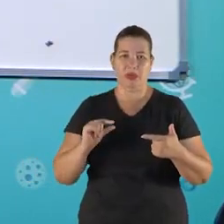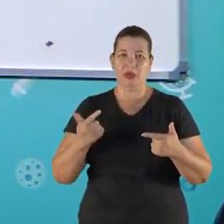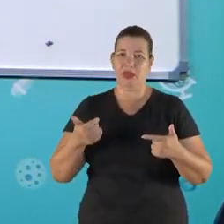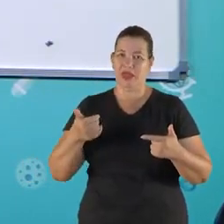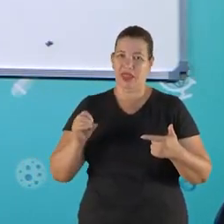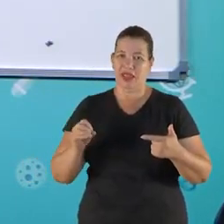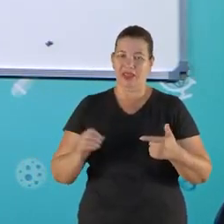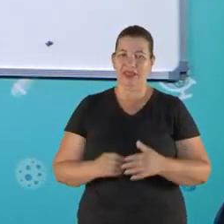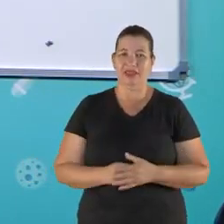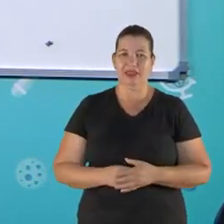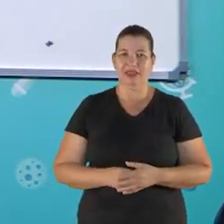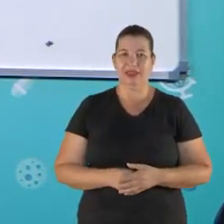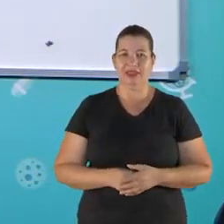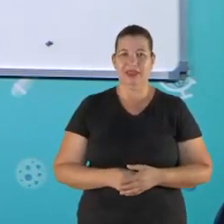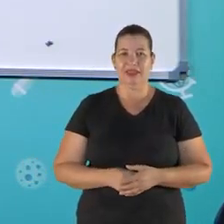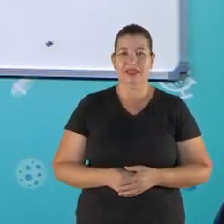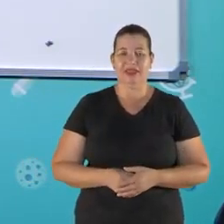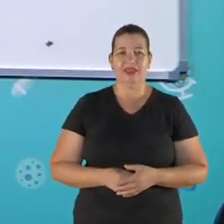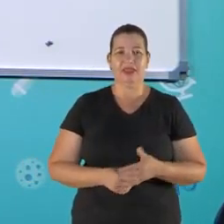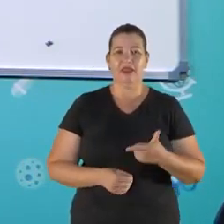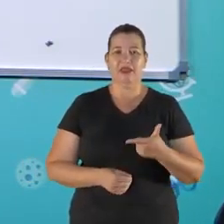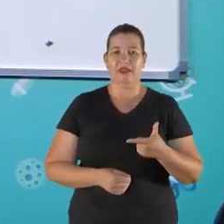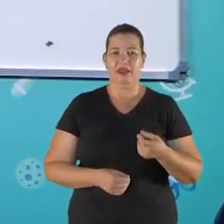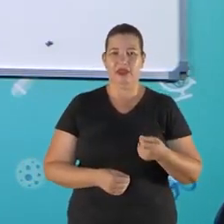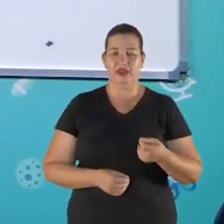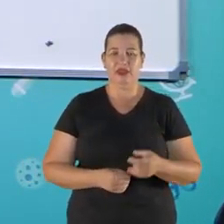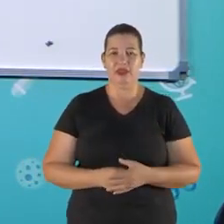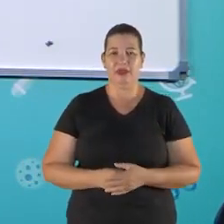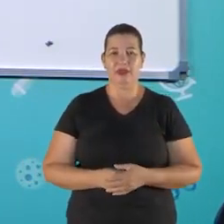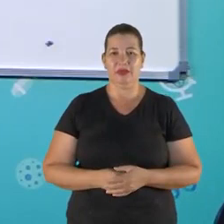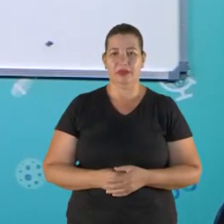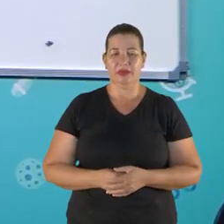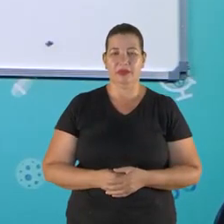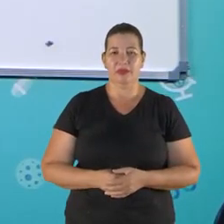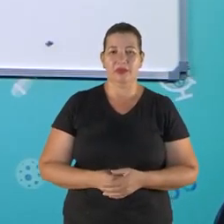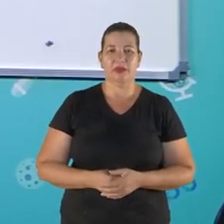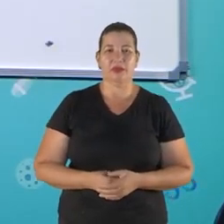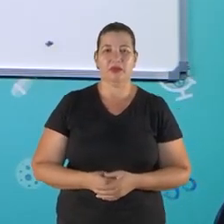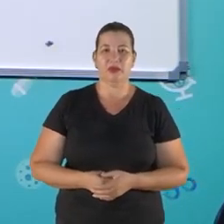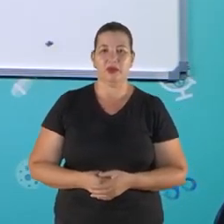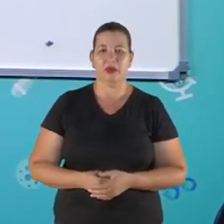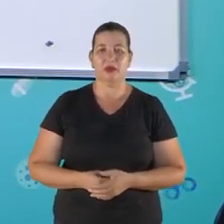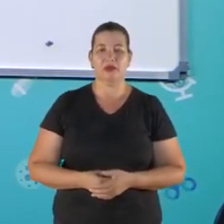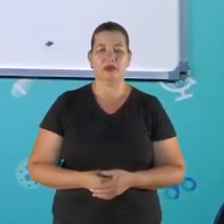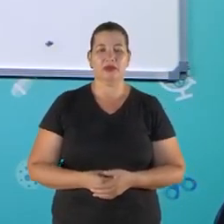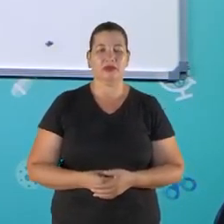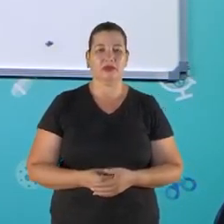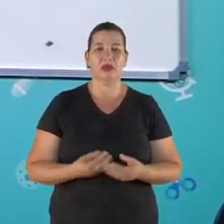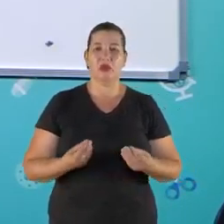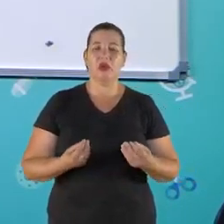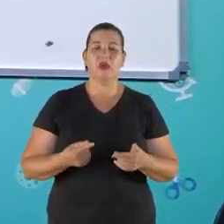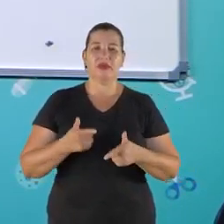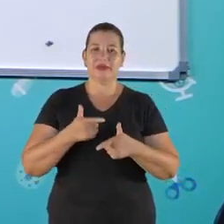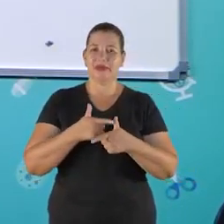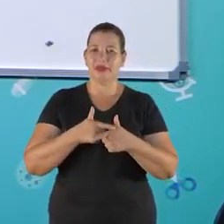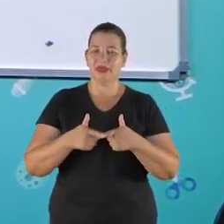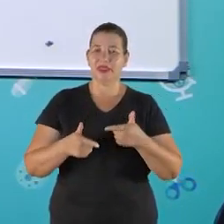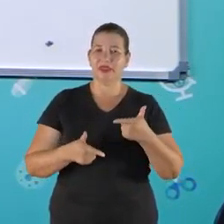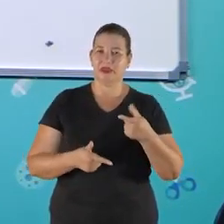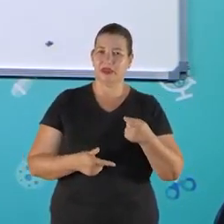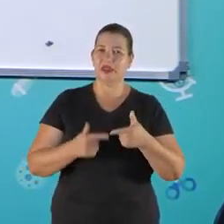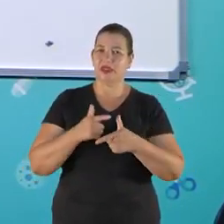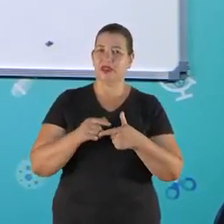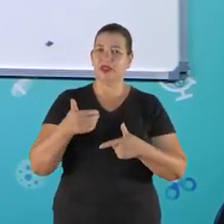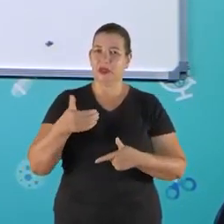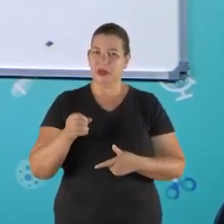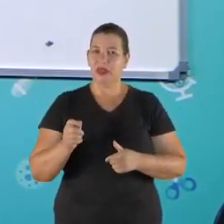2, porque 2 é menor do que 10. Então, nós vamos usar o 20. Quantas vezes o 10 cabe dentro